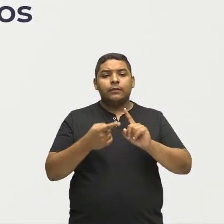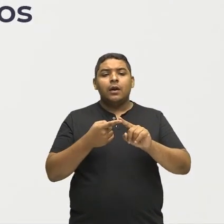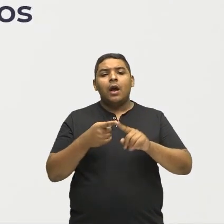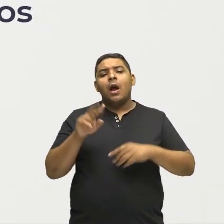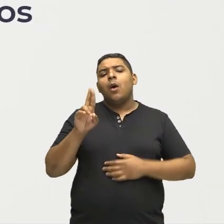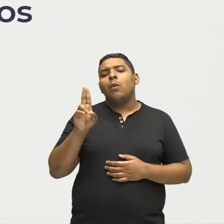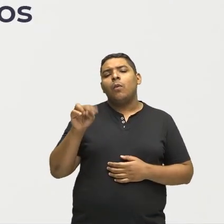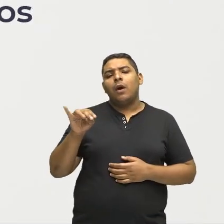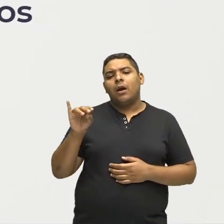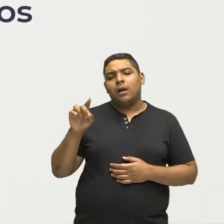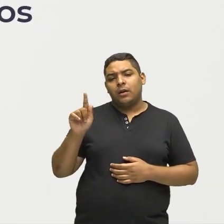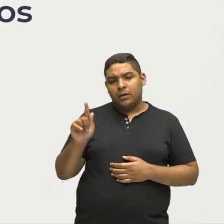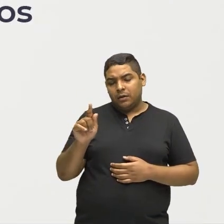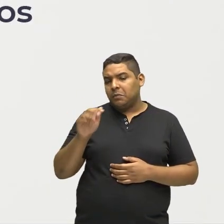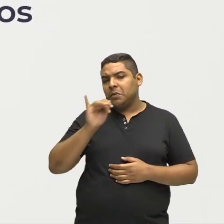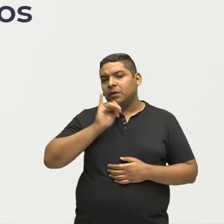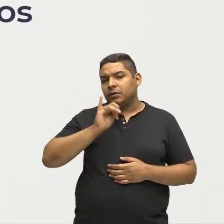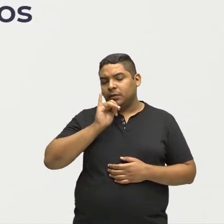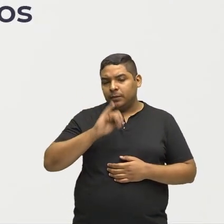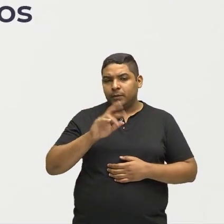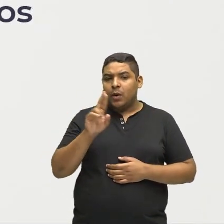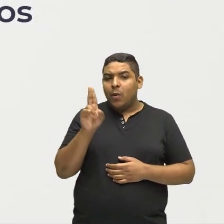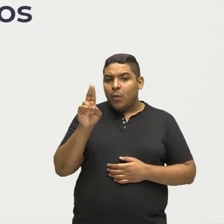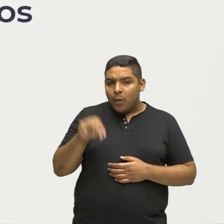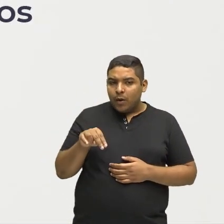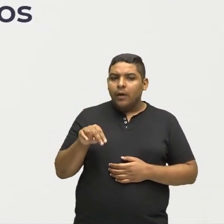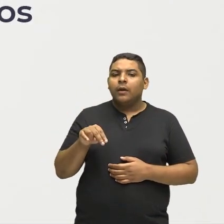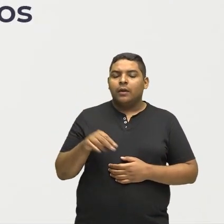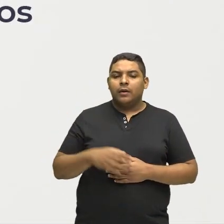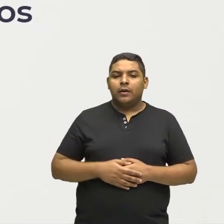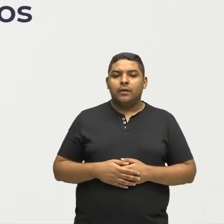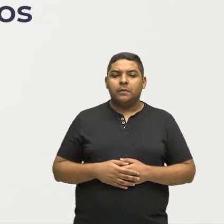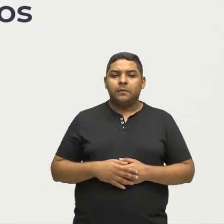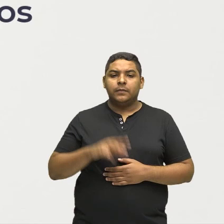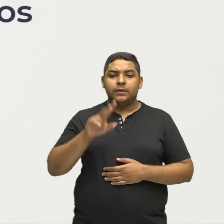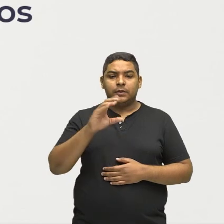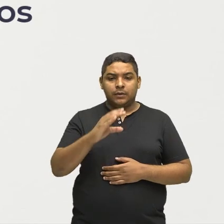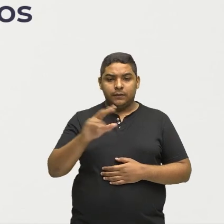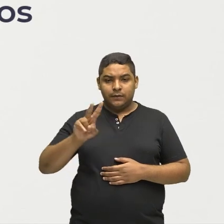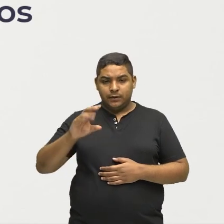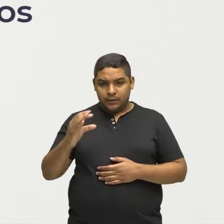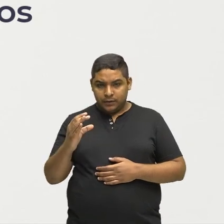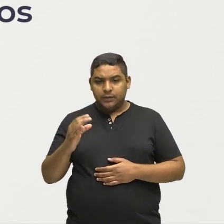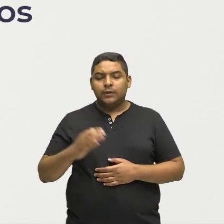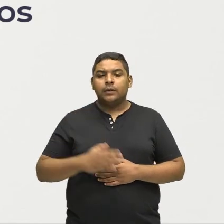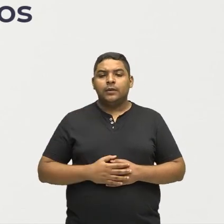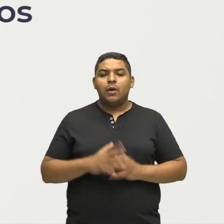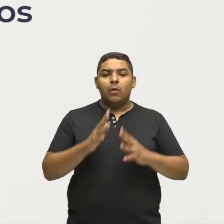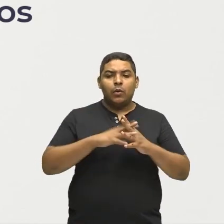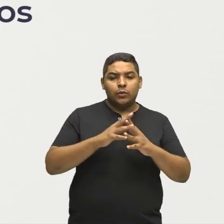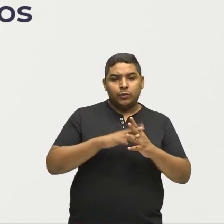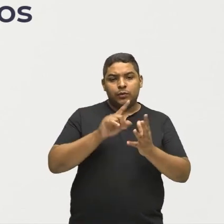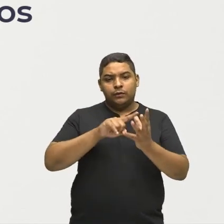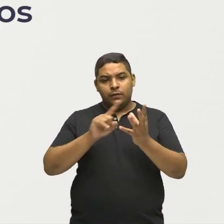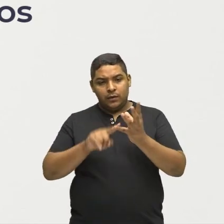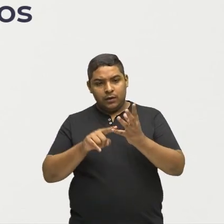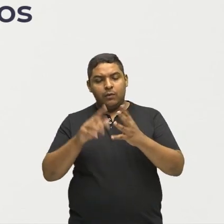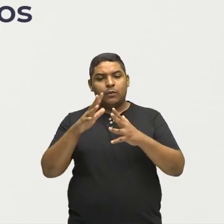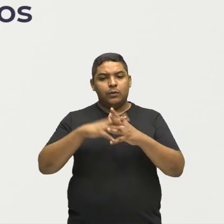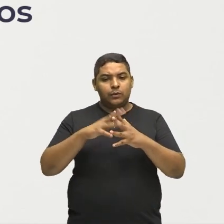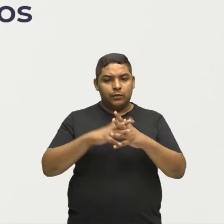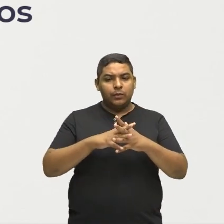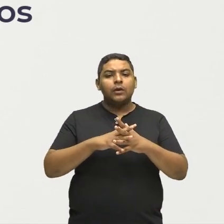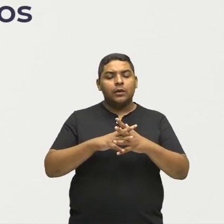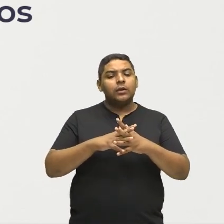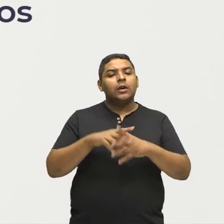running, a base aqui do verbo run, que é os verbos terminados em CVC, consoante, vogal, consoante, a gente repete a última e